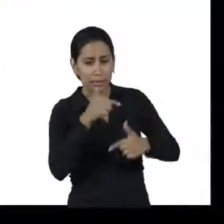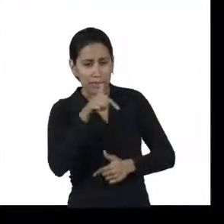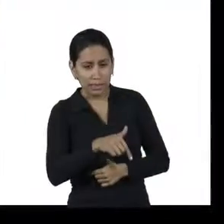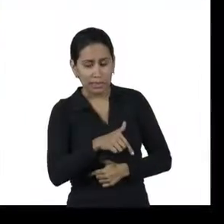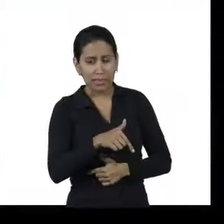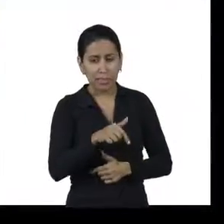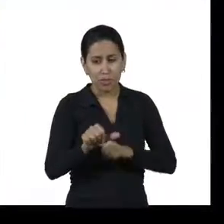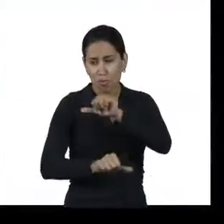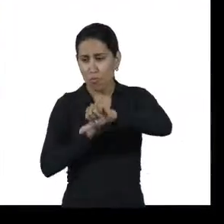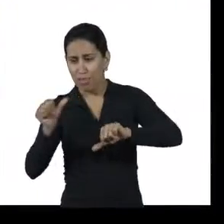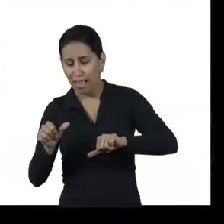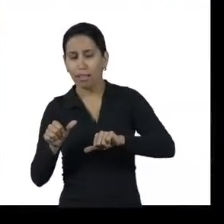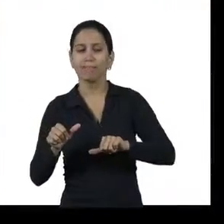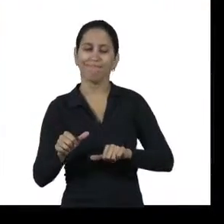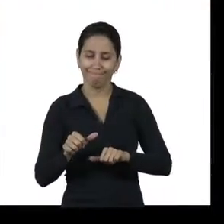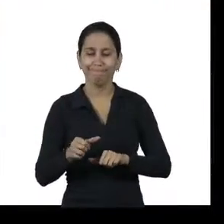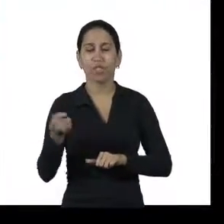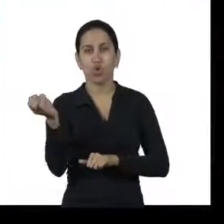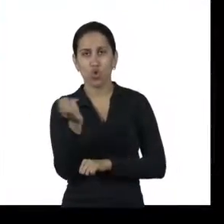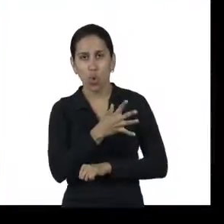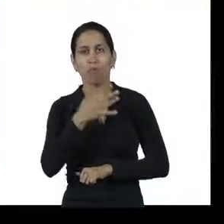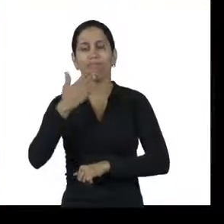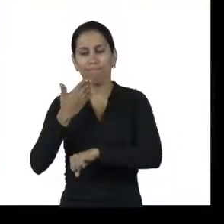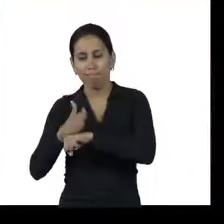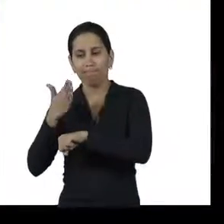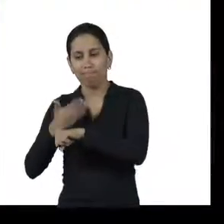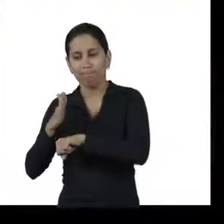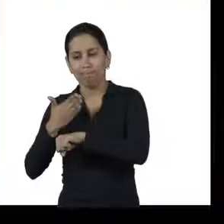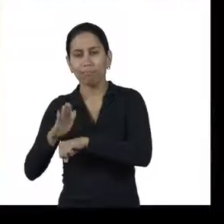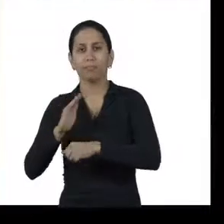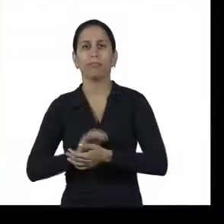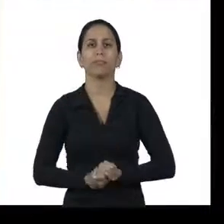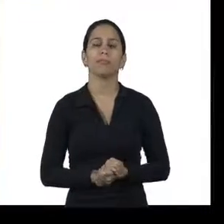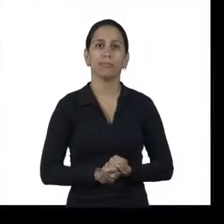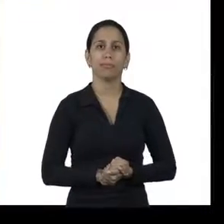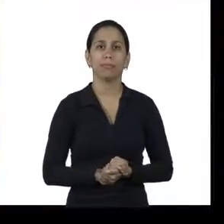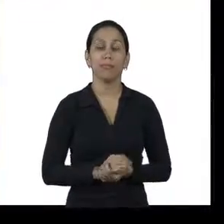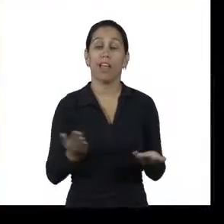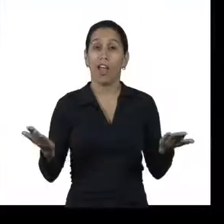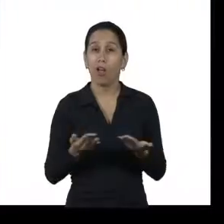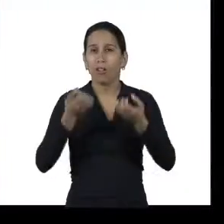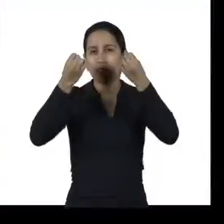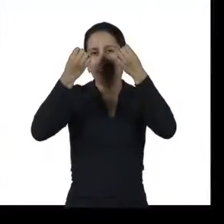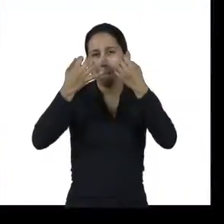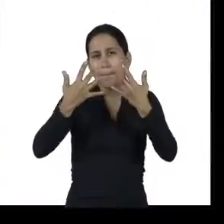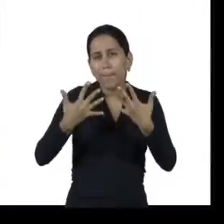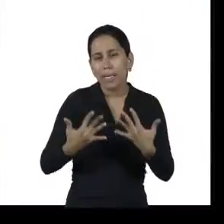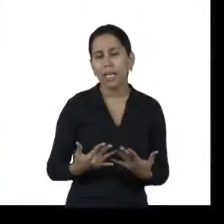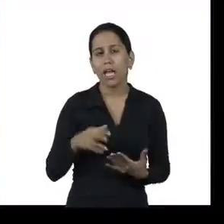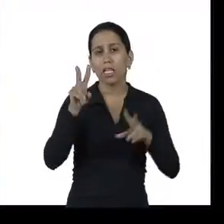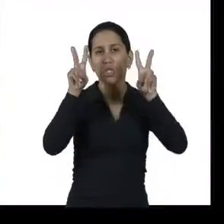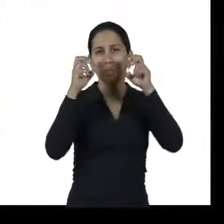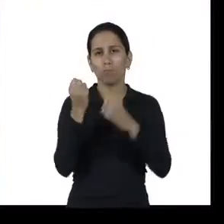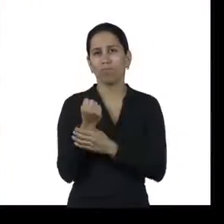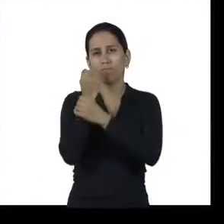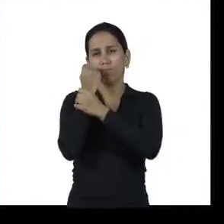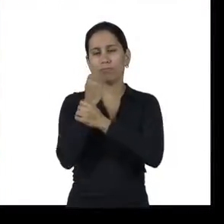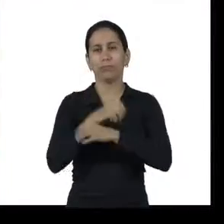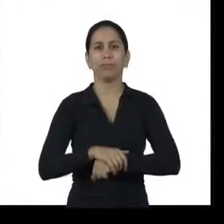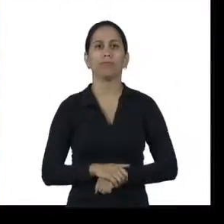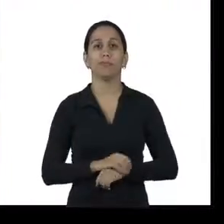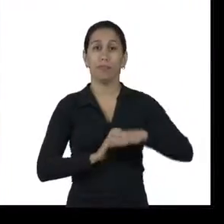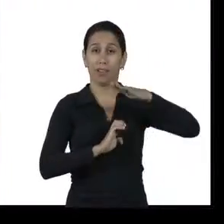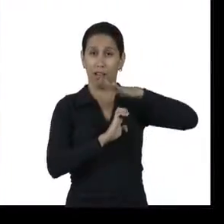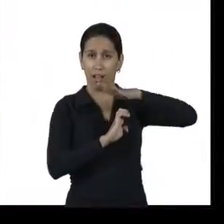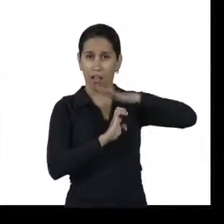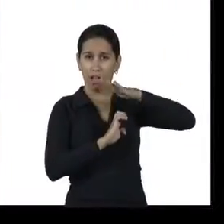novo treinamento. Agora vamos falar um pouco mais sobre segurança. A empresa deve tornar a